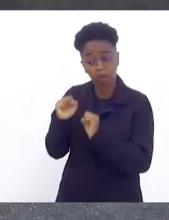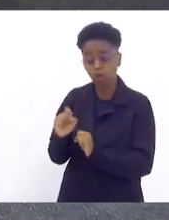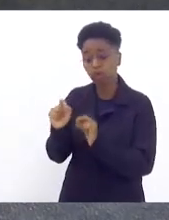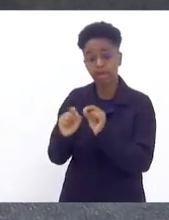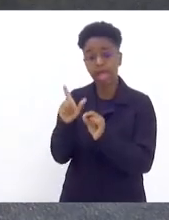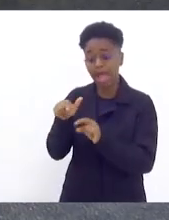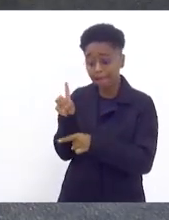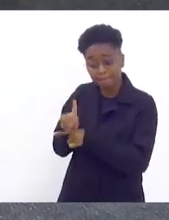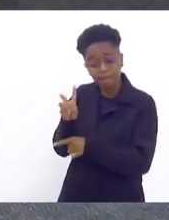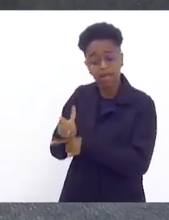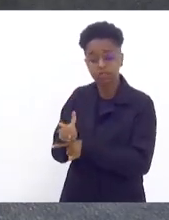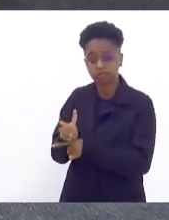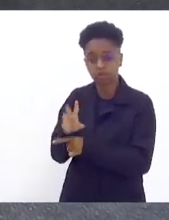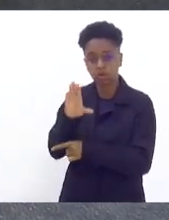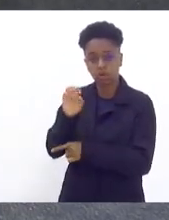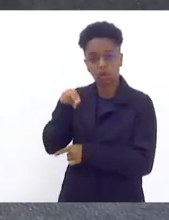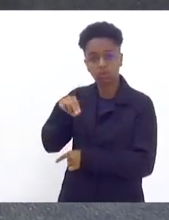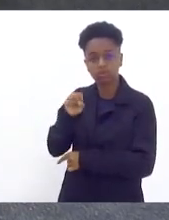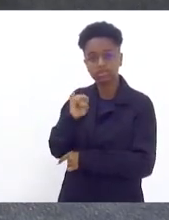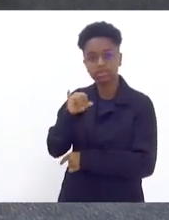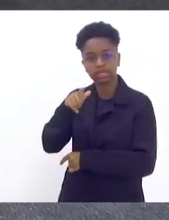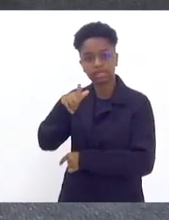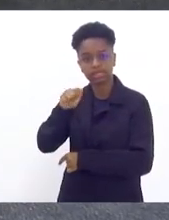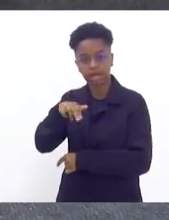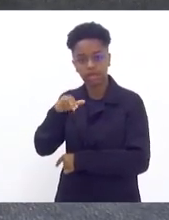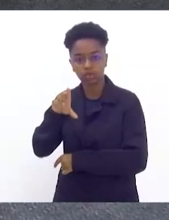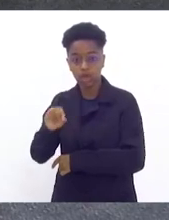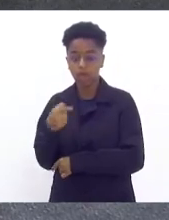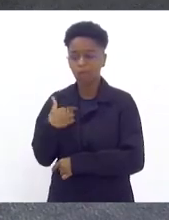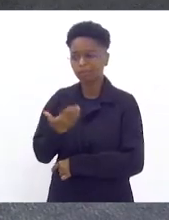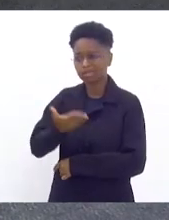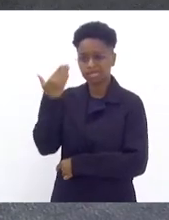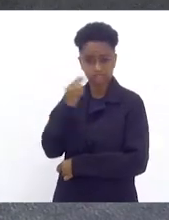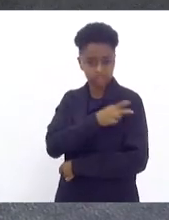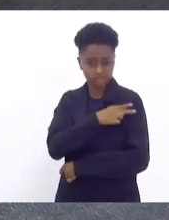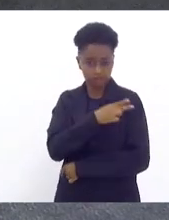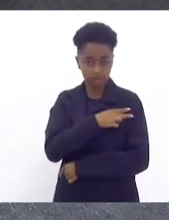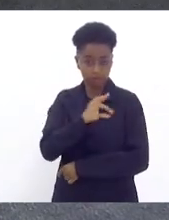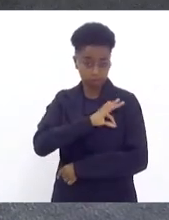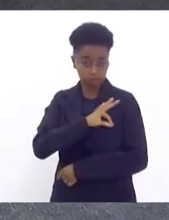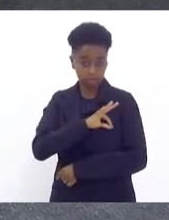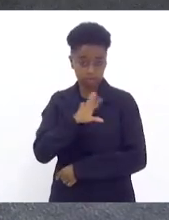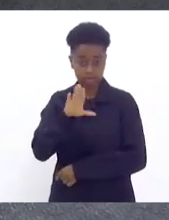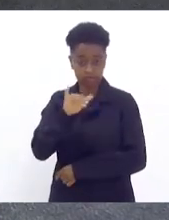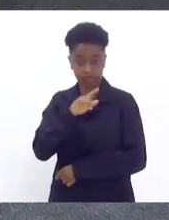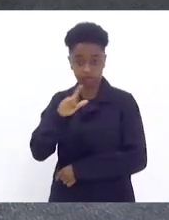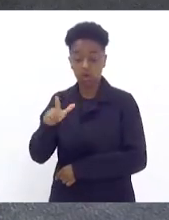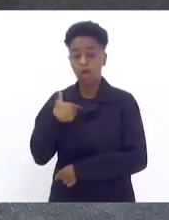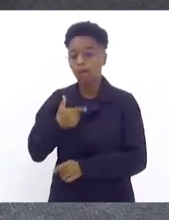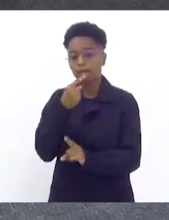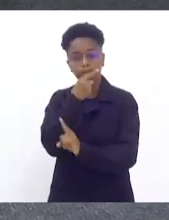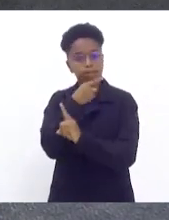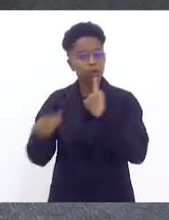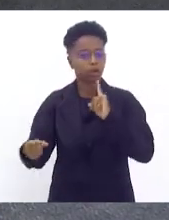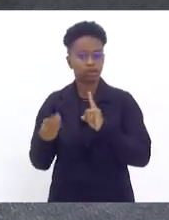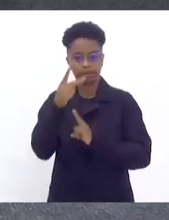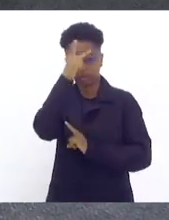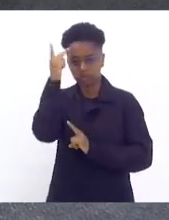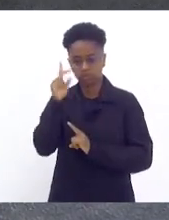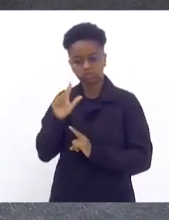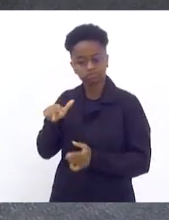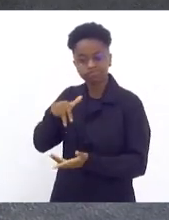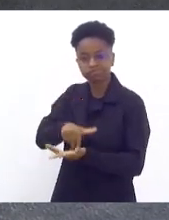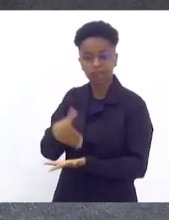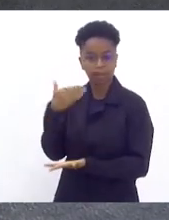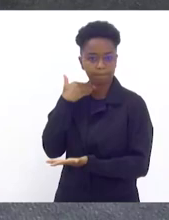empréstimo consignado. Eu, quando fui ser chefe da Polícia Civil, eu proibi a presença de representantes de